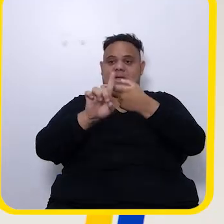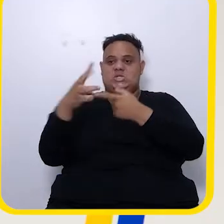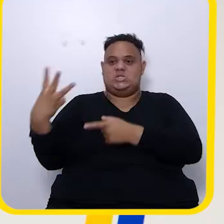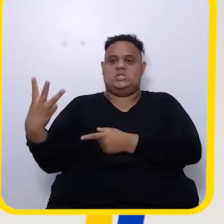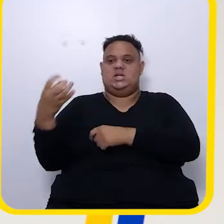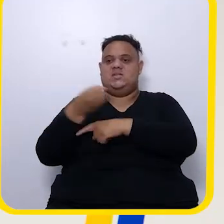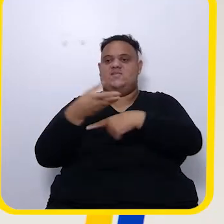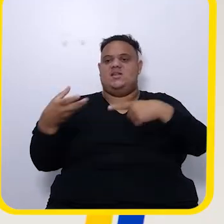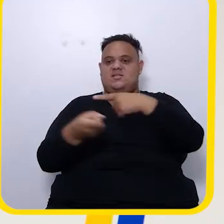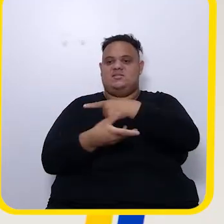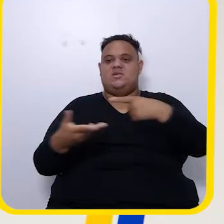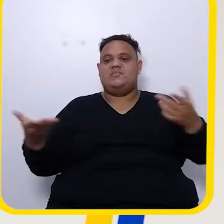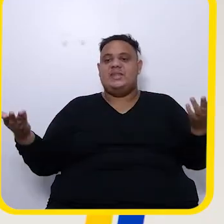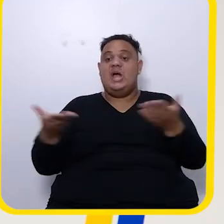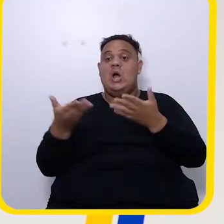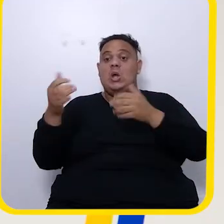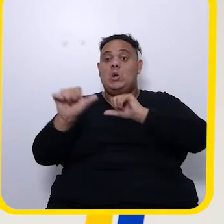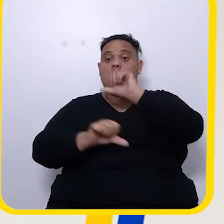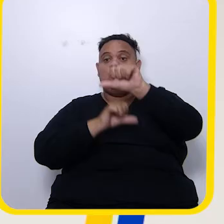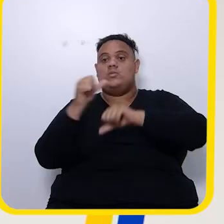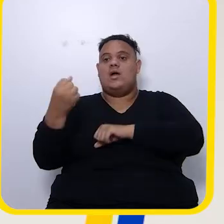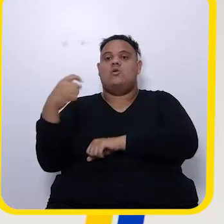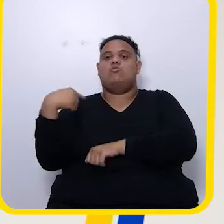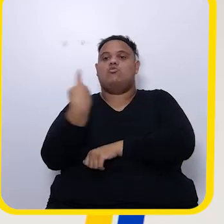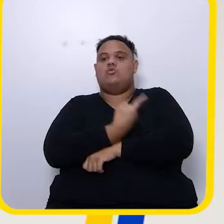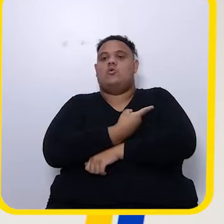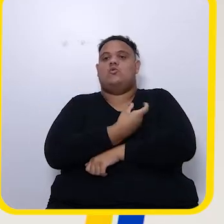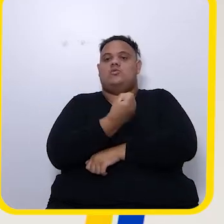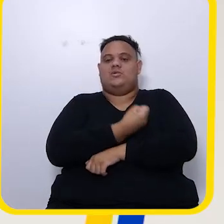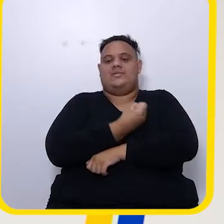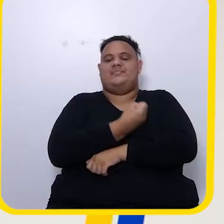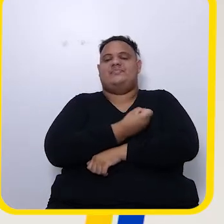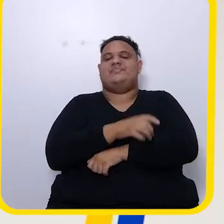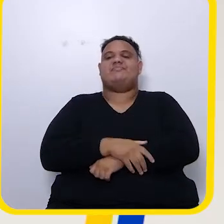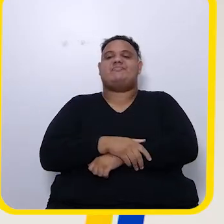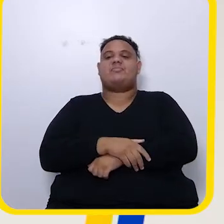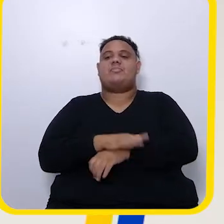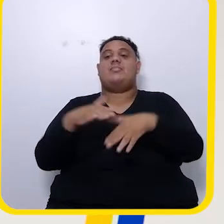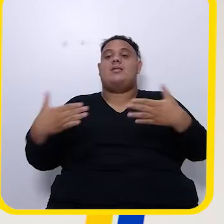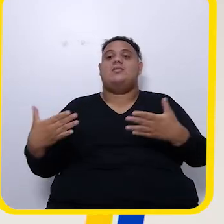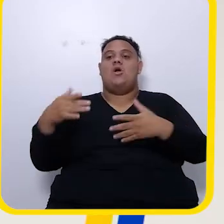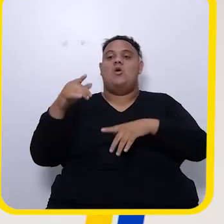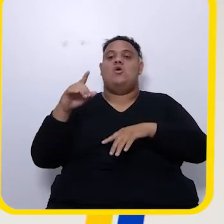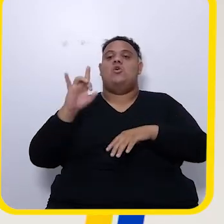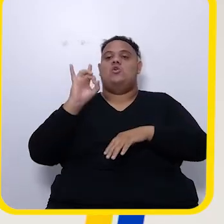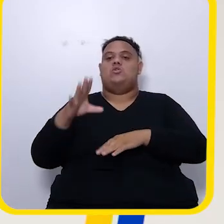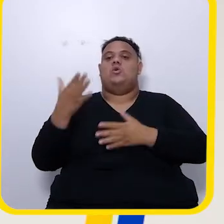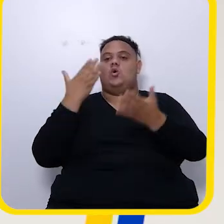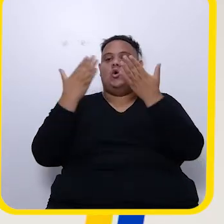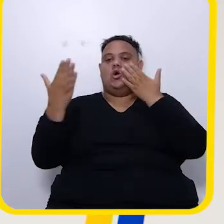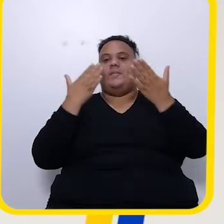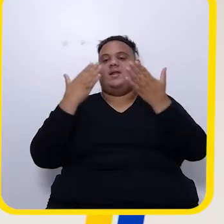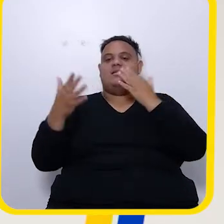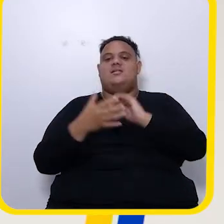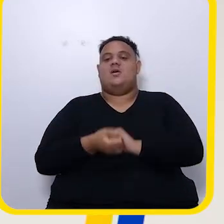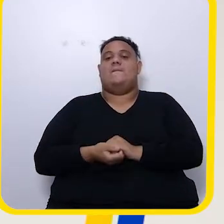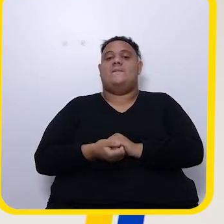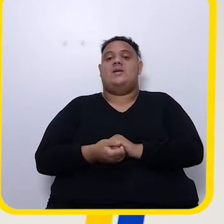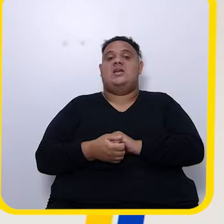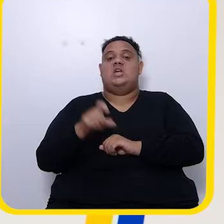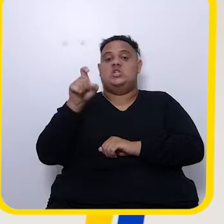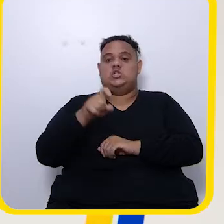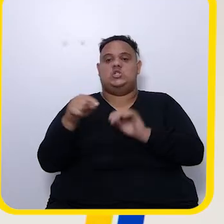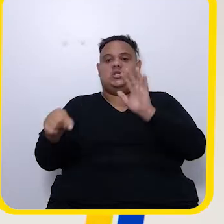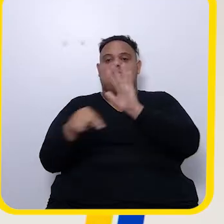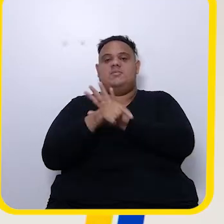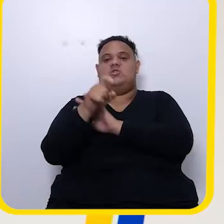vai mudar com isso os nossos numeradores. Então, você faz só essa comparação, ó. Eu já tinha x